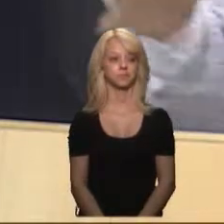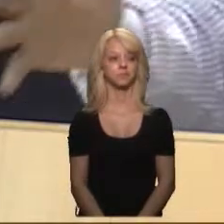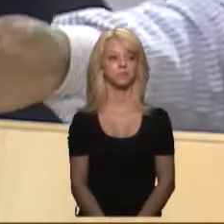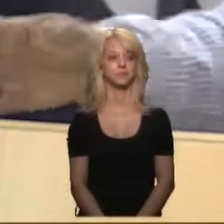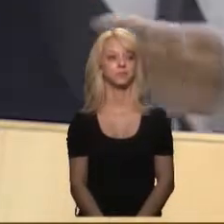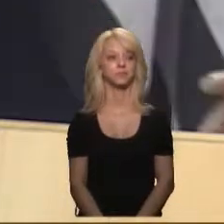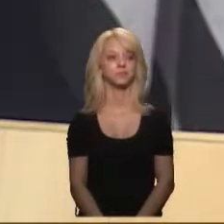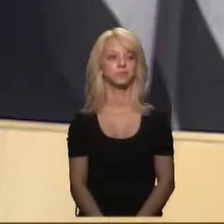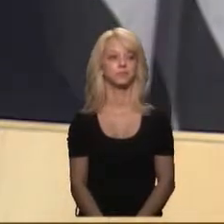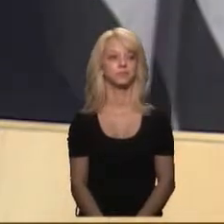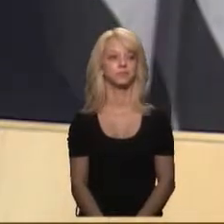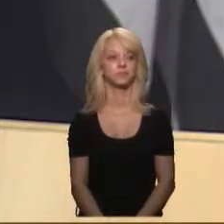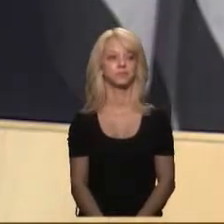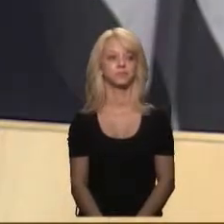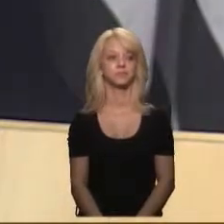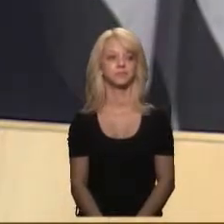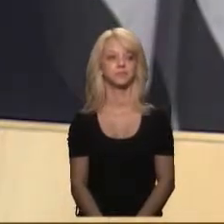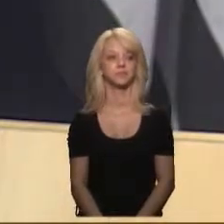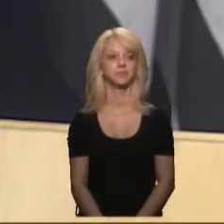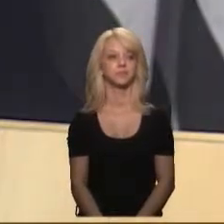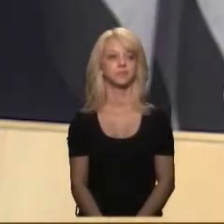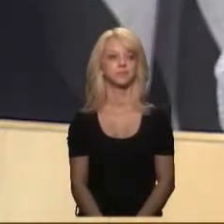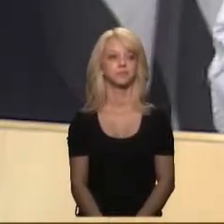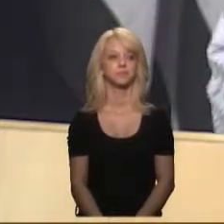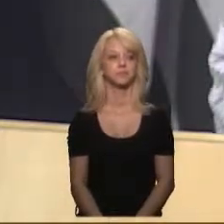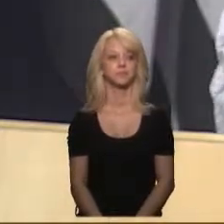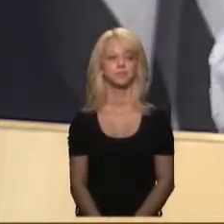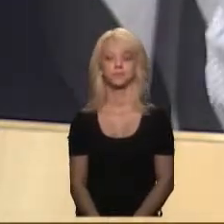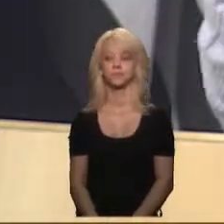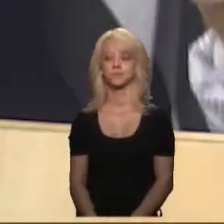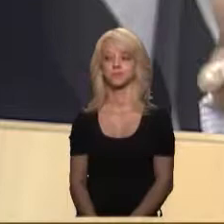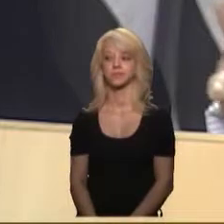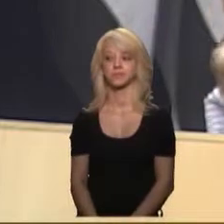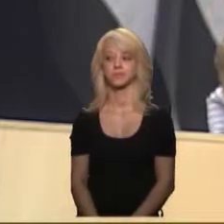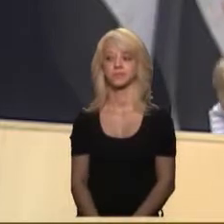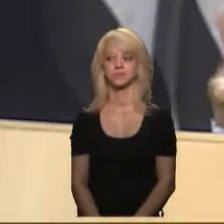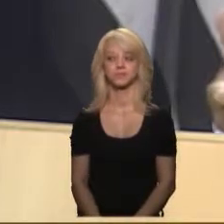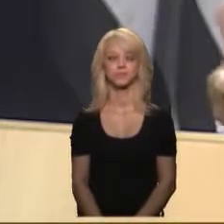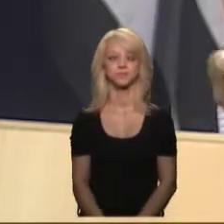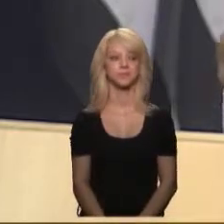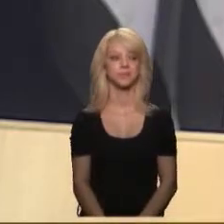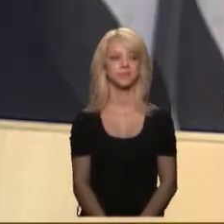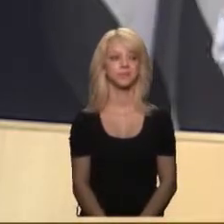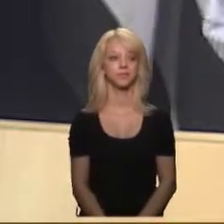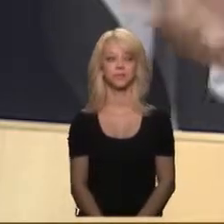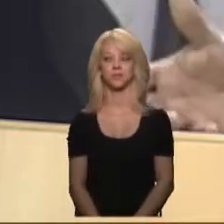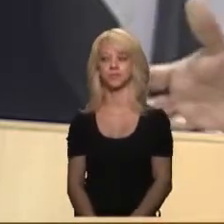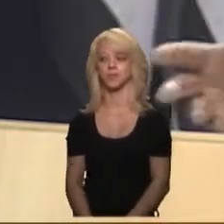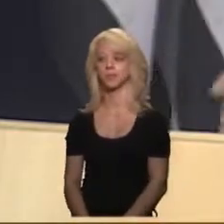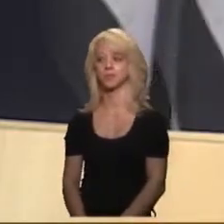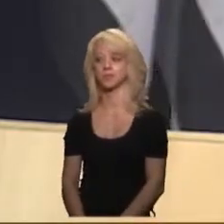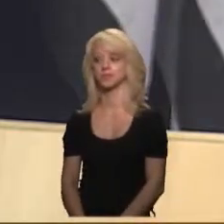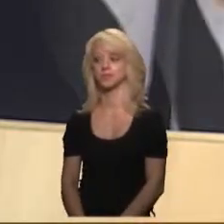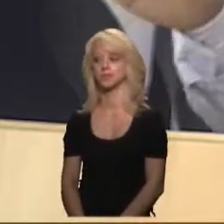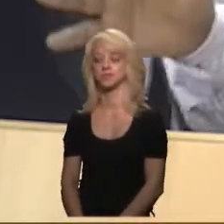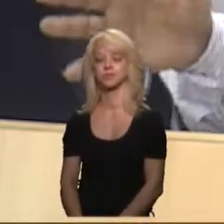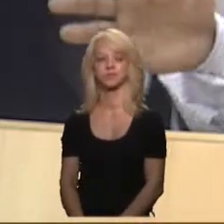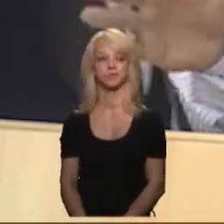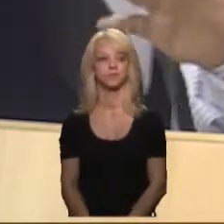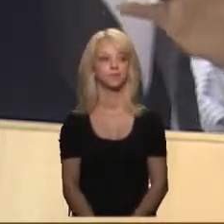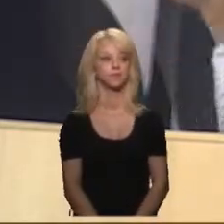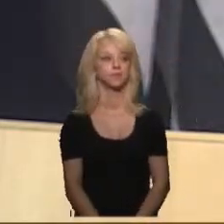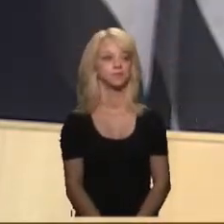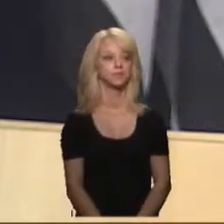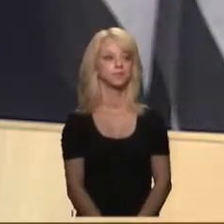compra três e paga dois. Eu acho que a pessoa está pagando é quatro. Às vezes paga é quatro. Então não existe nada esse